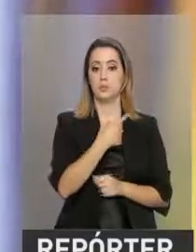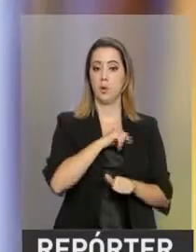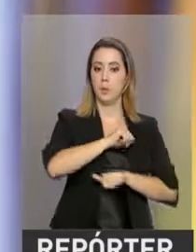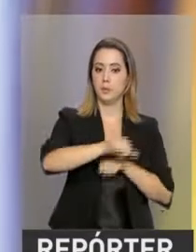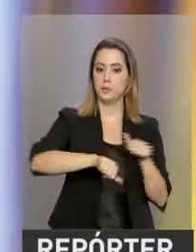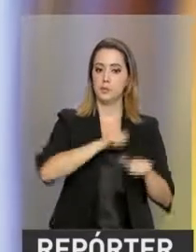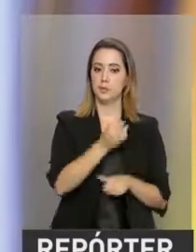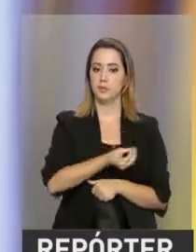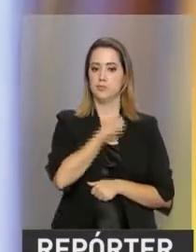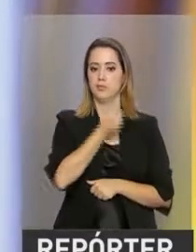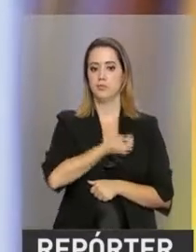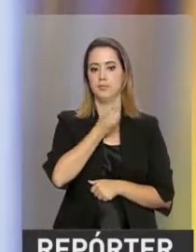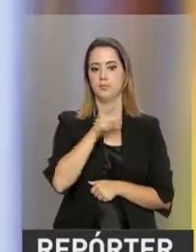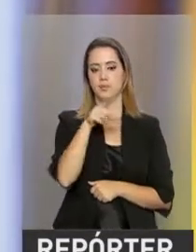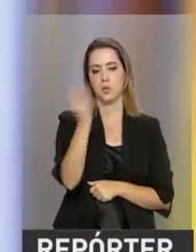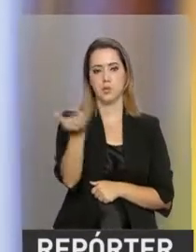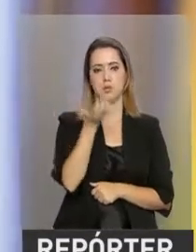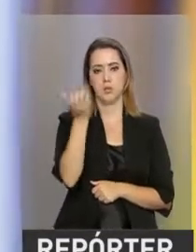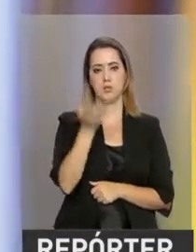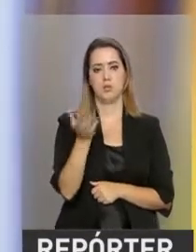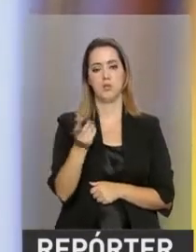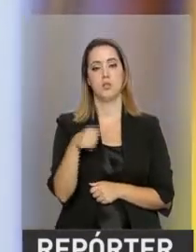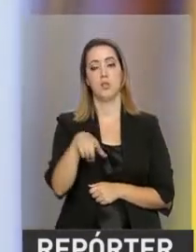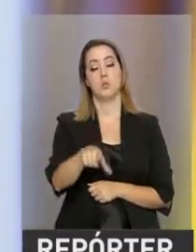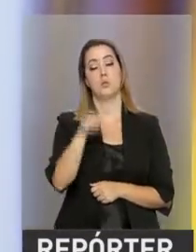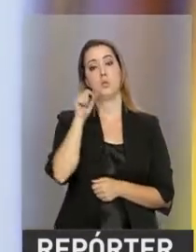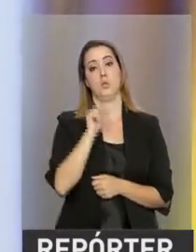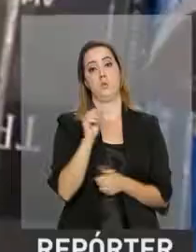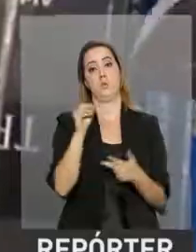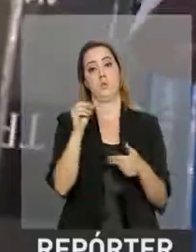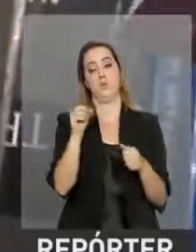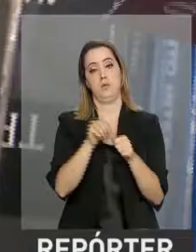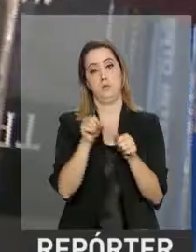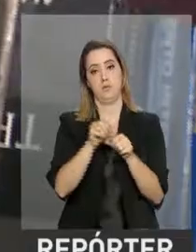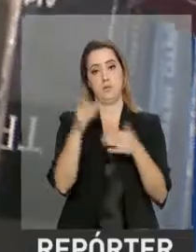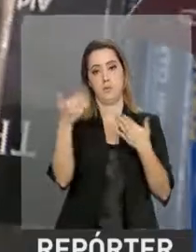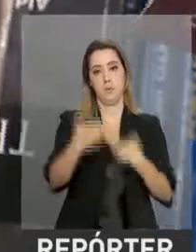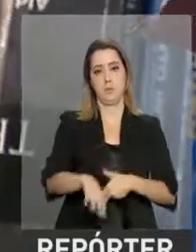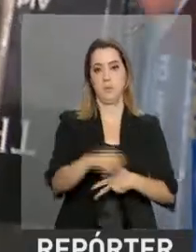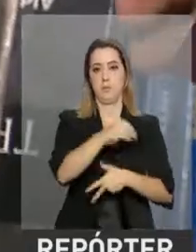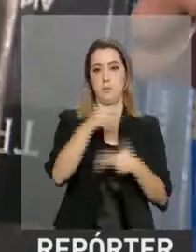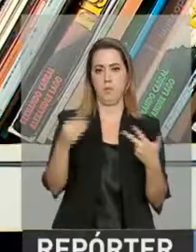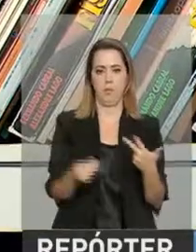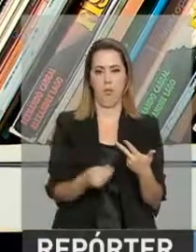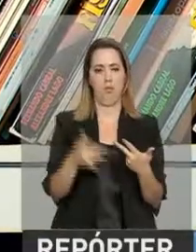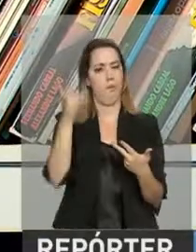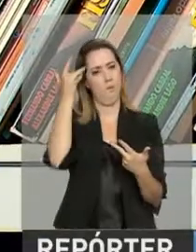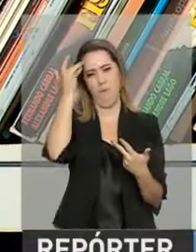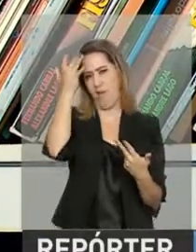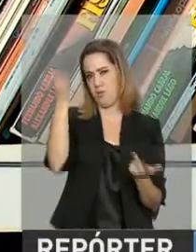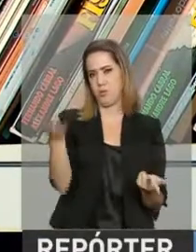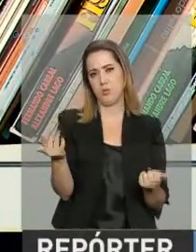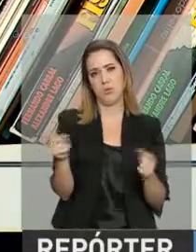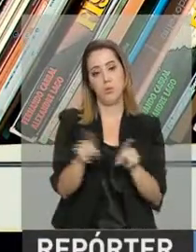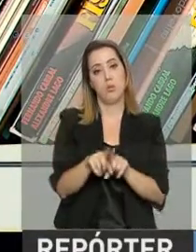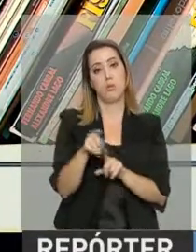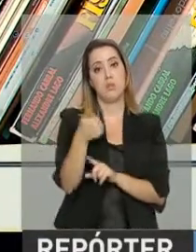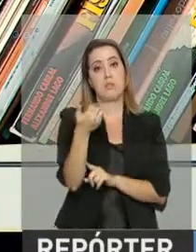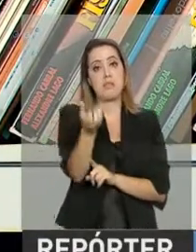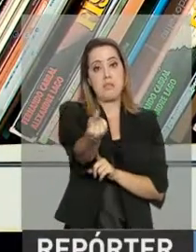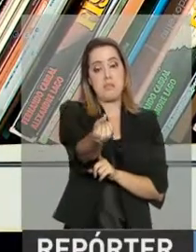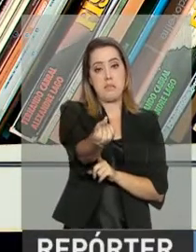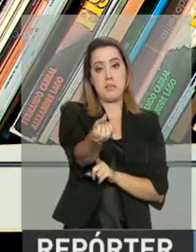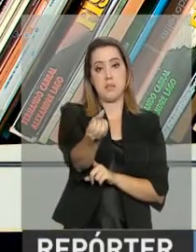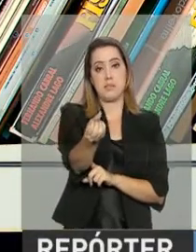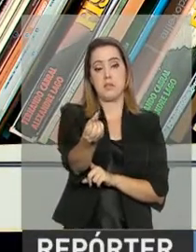é o que rafael queria quando decidiu fazer a prova do enem e não foi fácil condenado a 16 anos de prisão